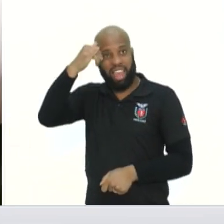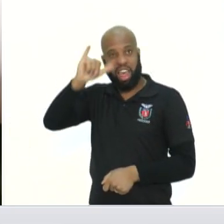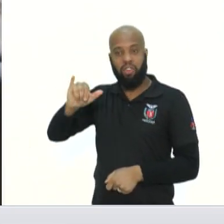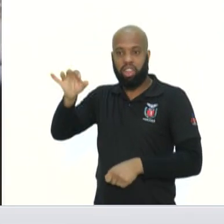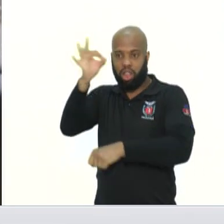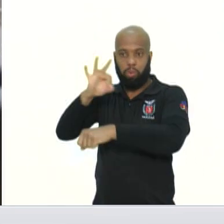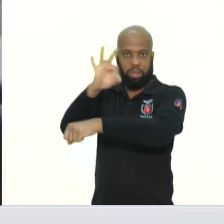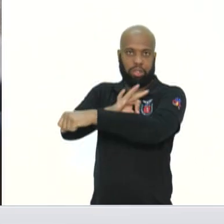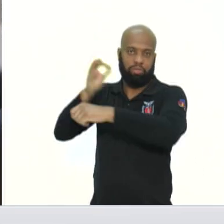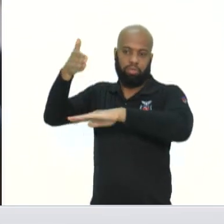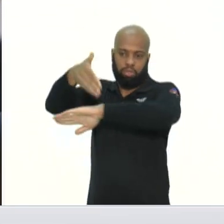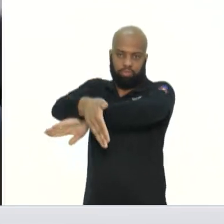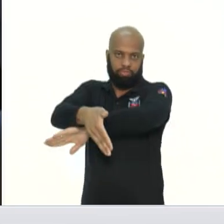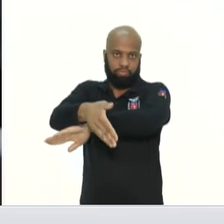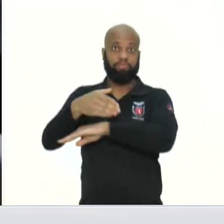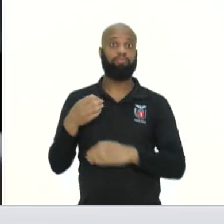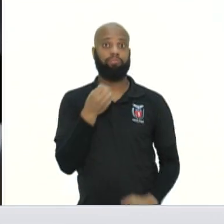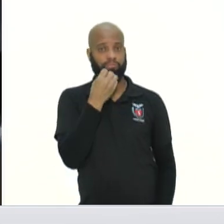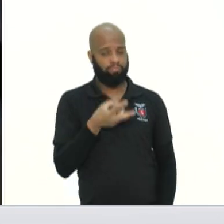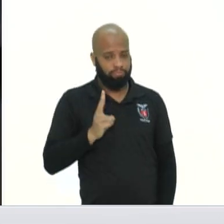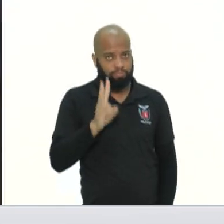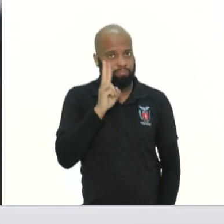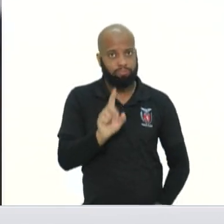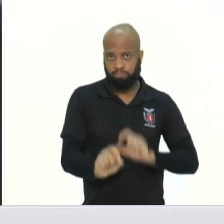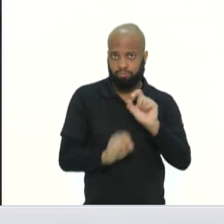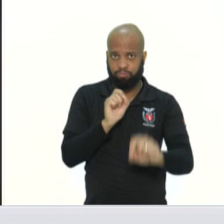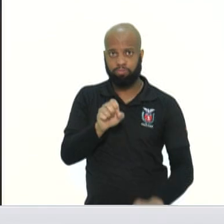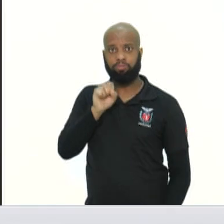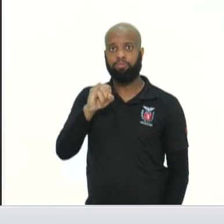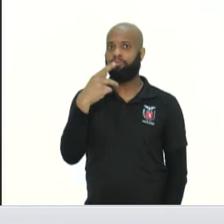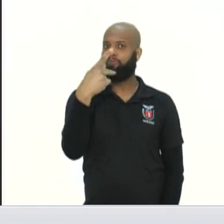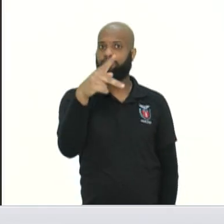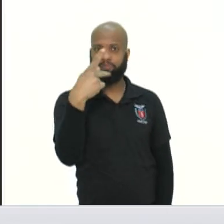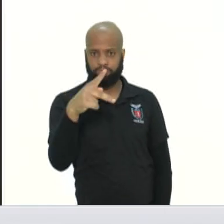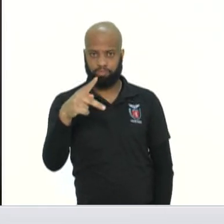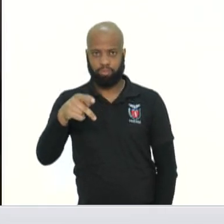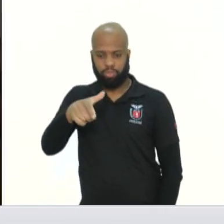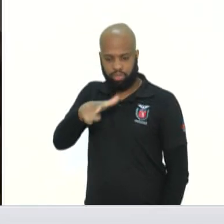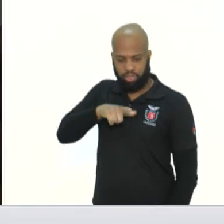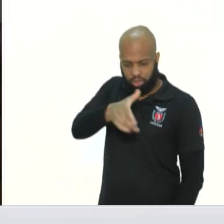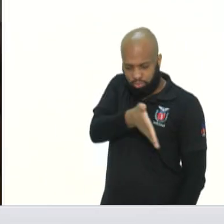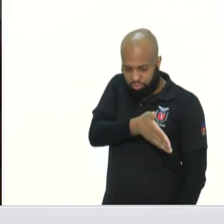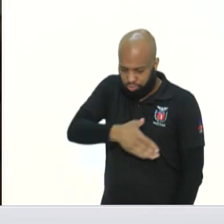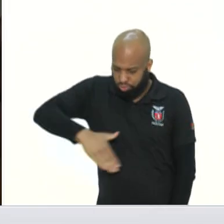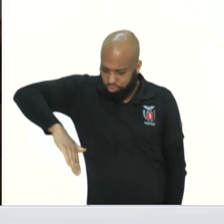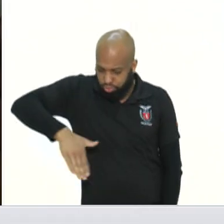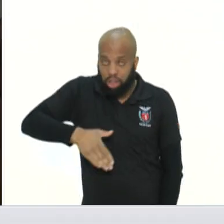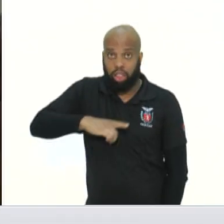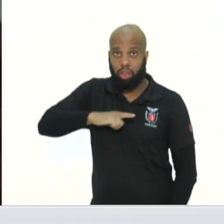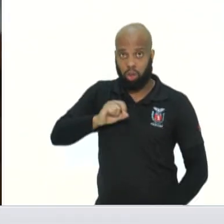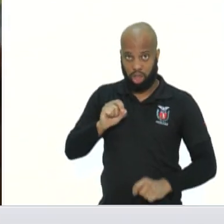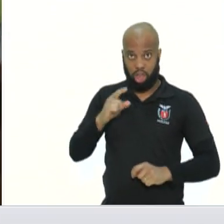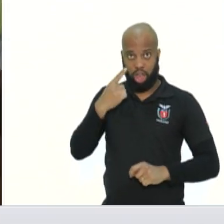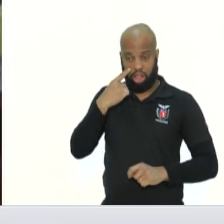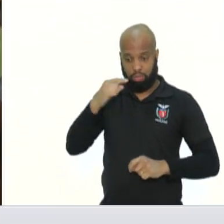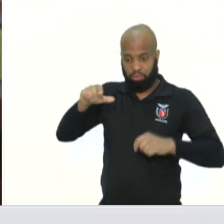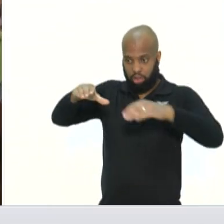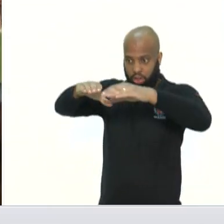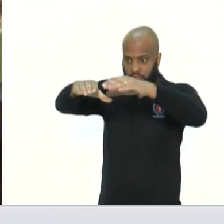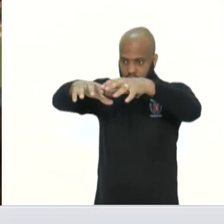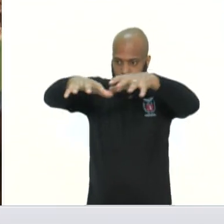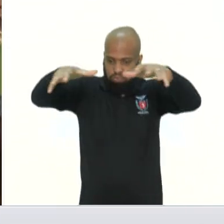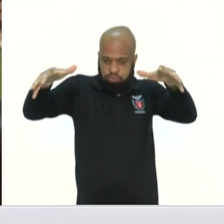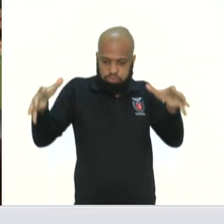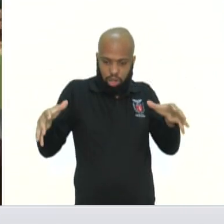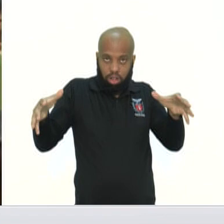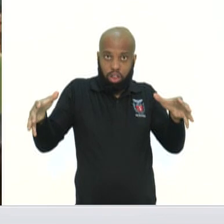tenha acesso. É bom verificar se a sua caixa d'água fica com fresta. Se por acaso você